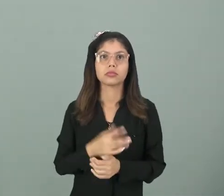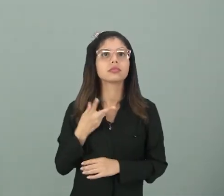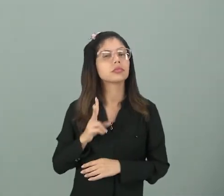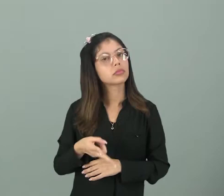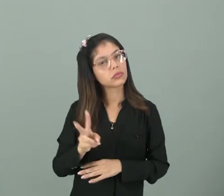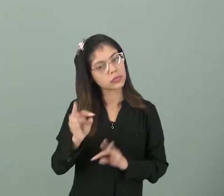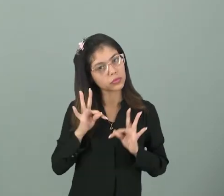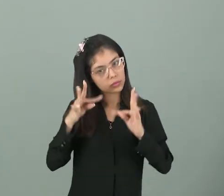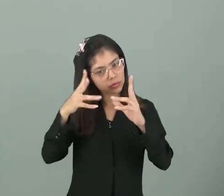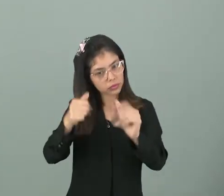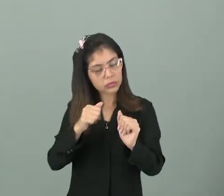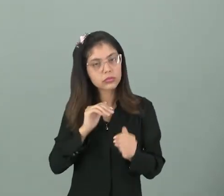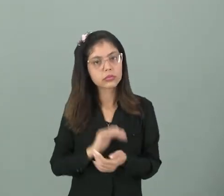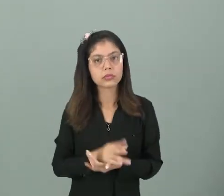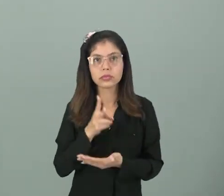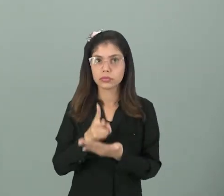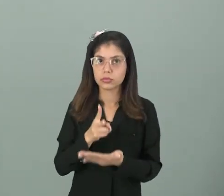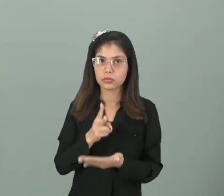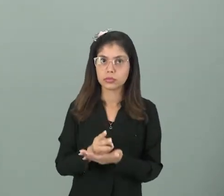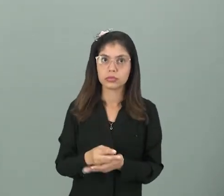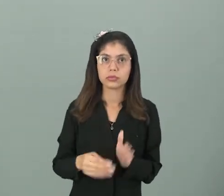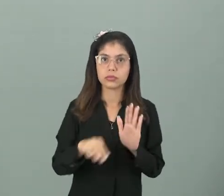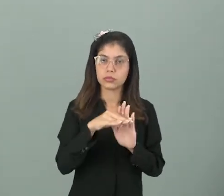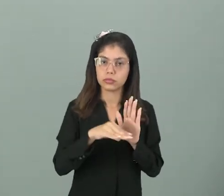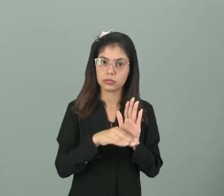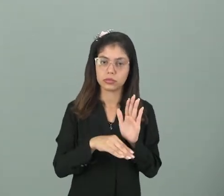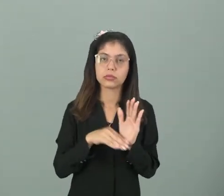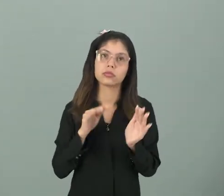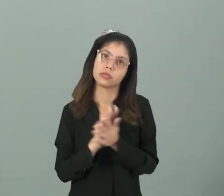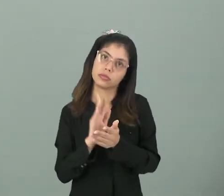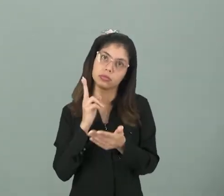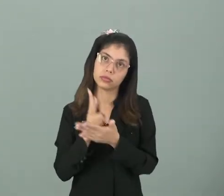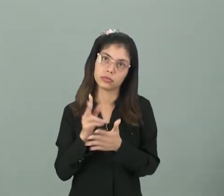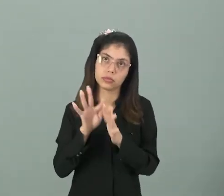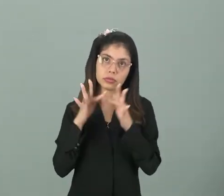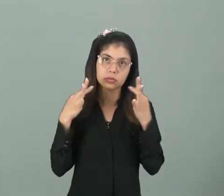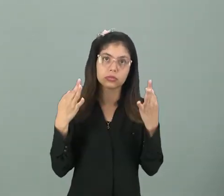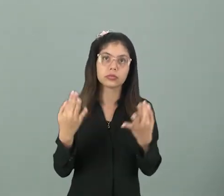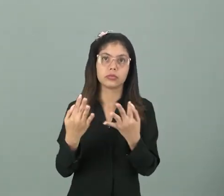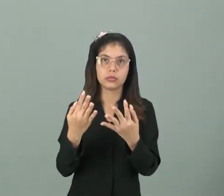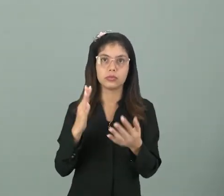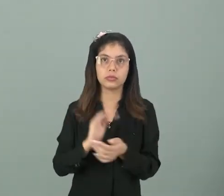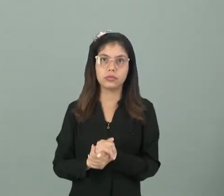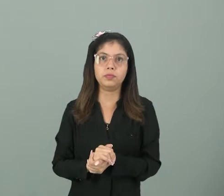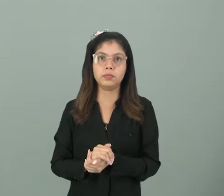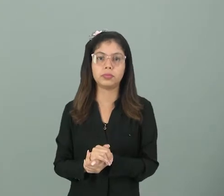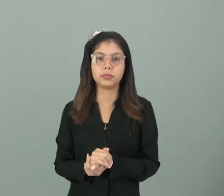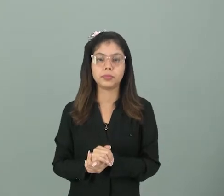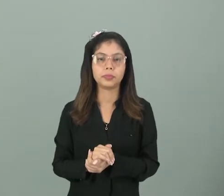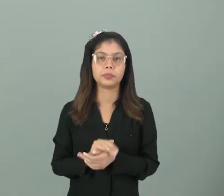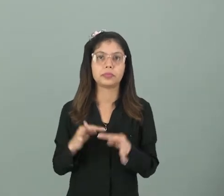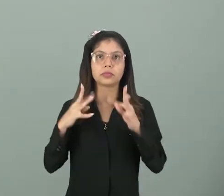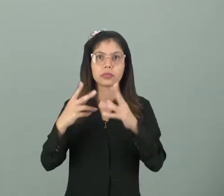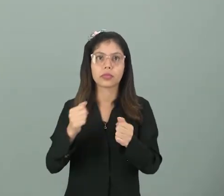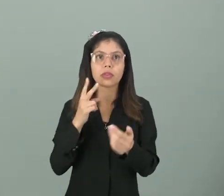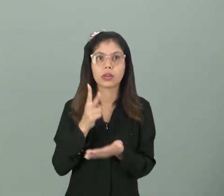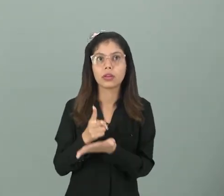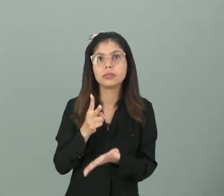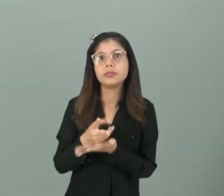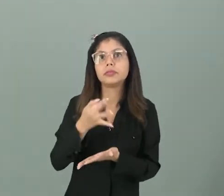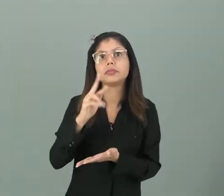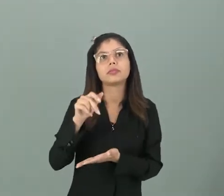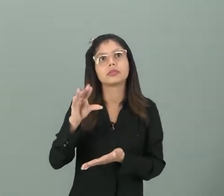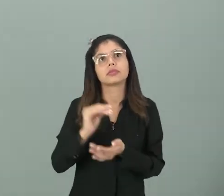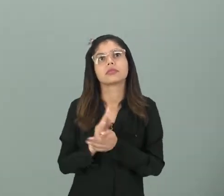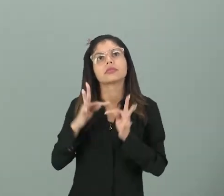assim, todos que estão também na mesma ordem são alocados na mesma classe, todos da mesma classe no mesmo